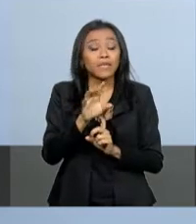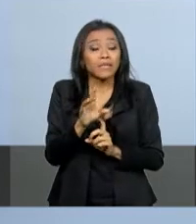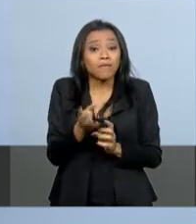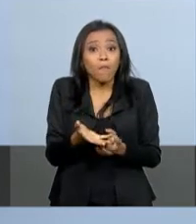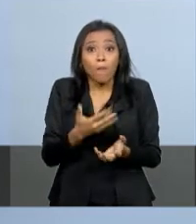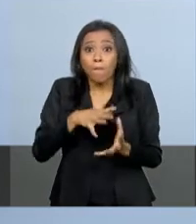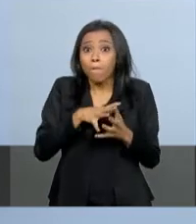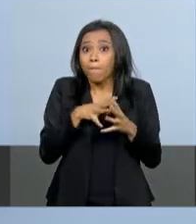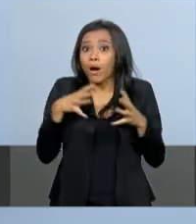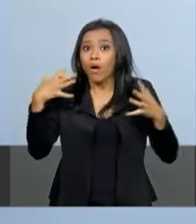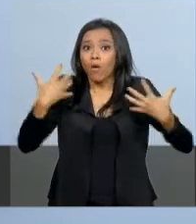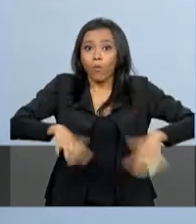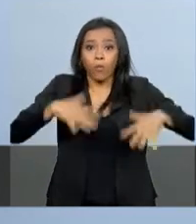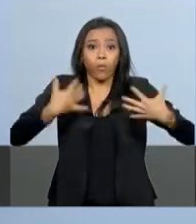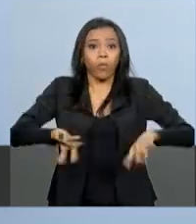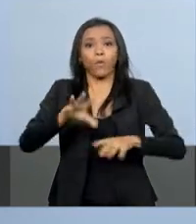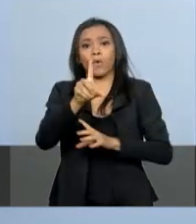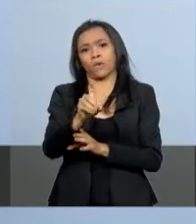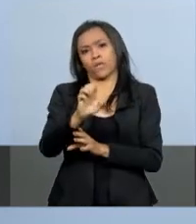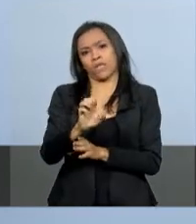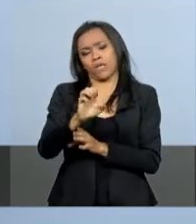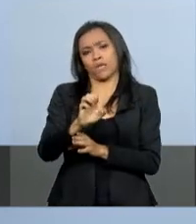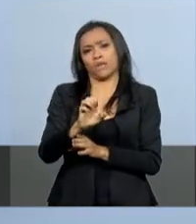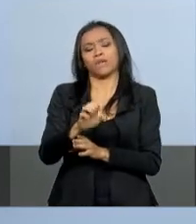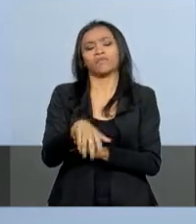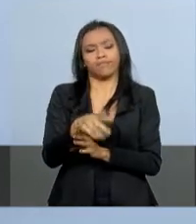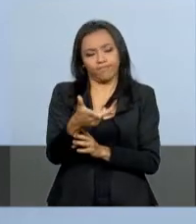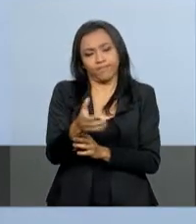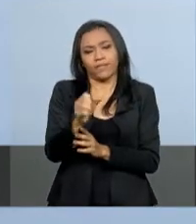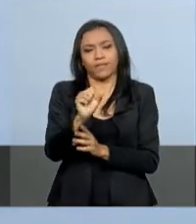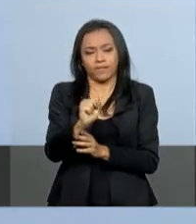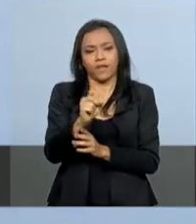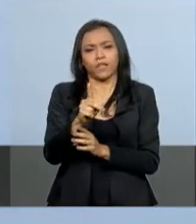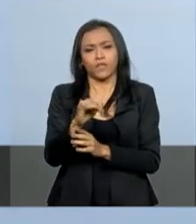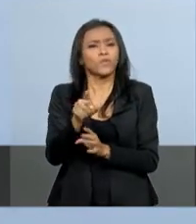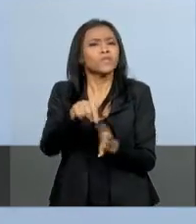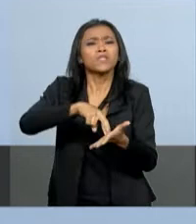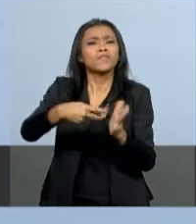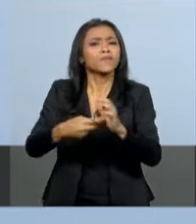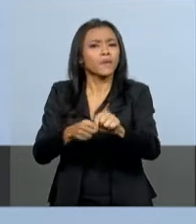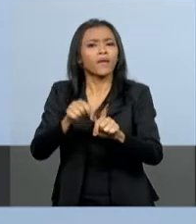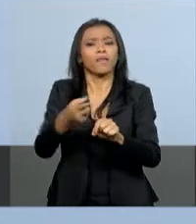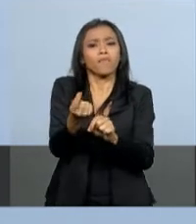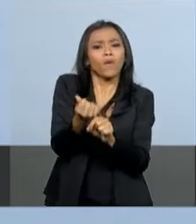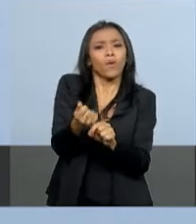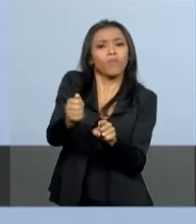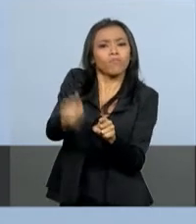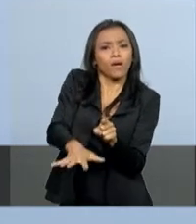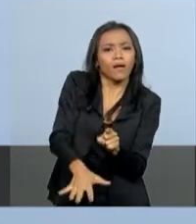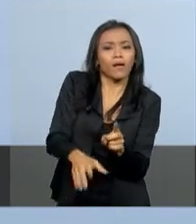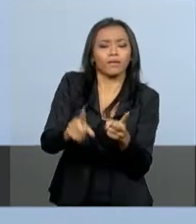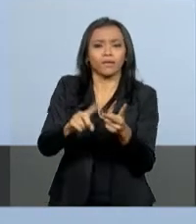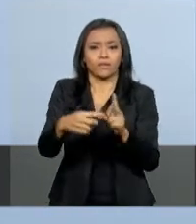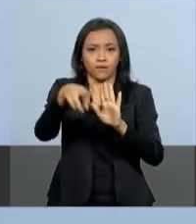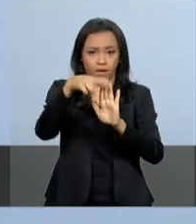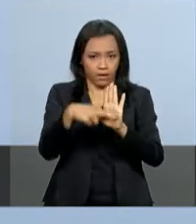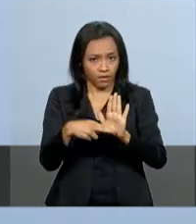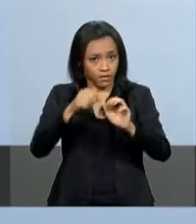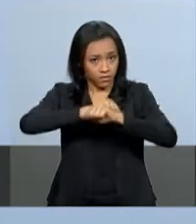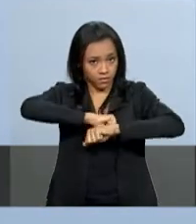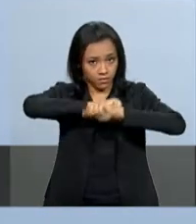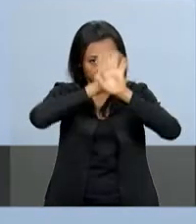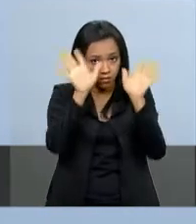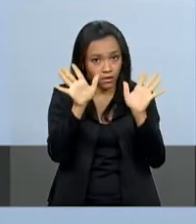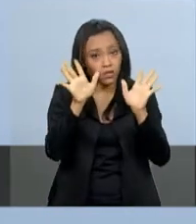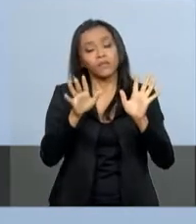o que significa na prática tarifas mais baratas e com regras previsíveis e